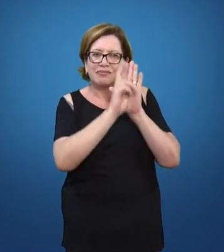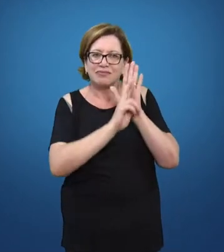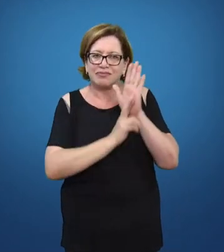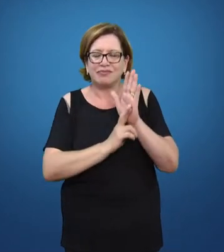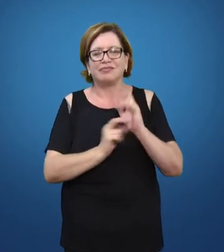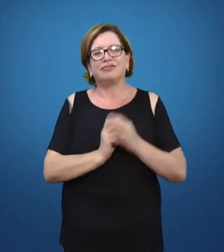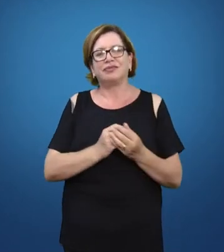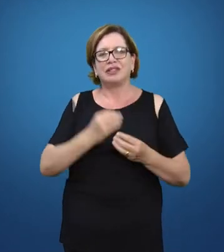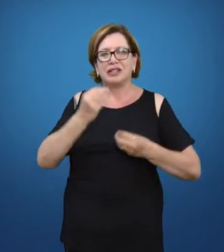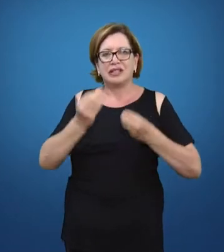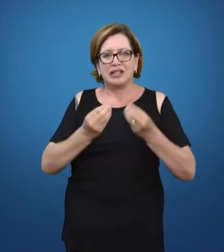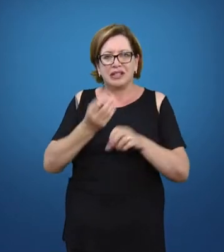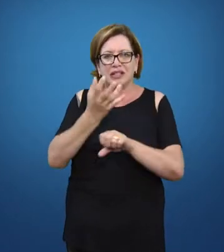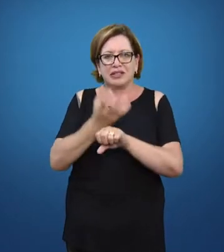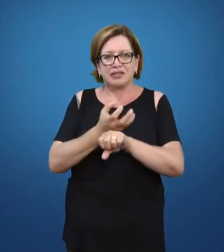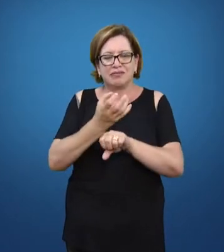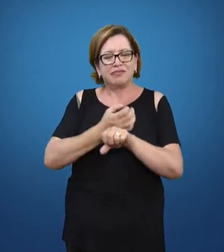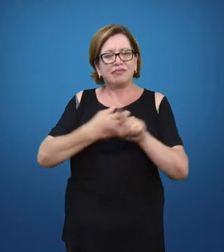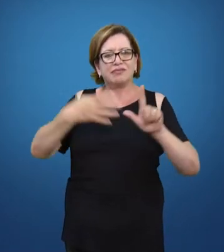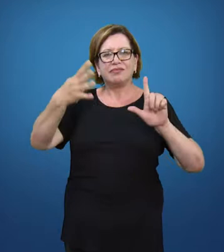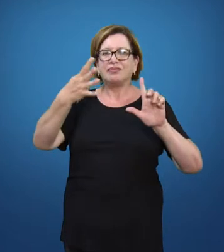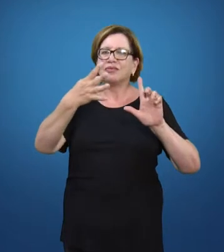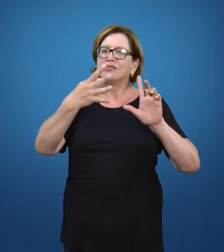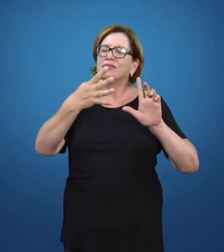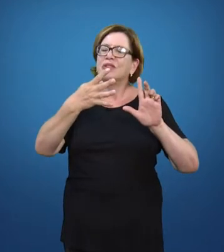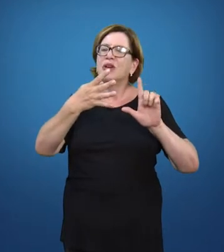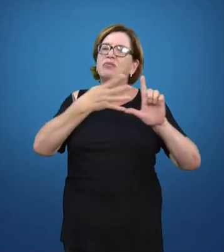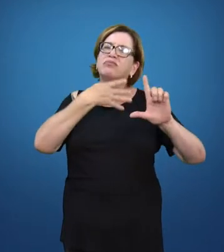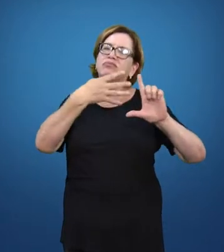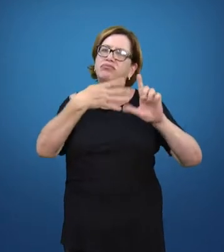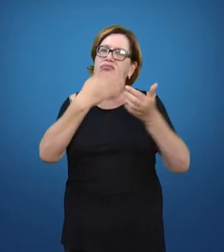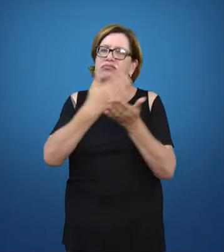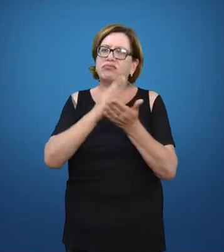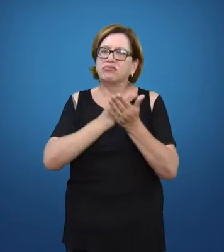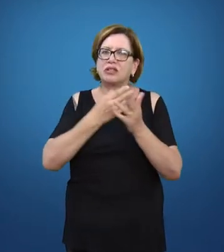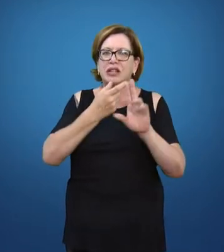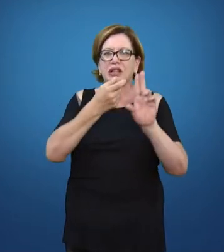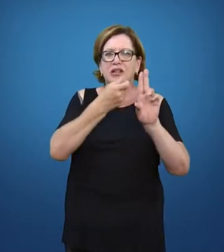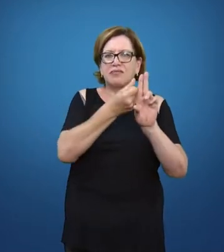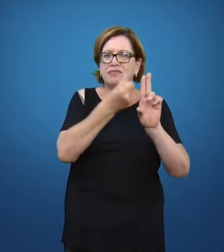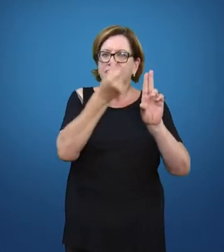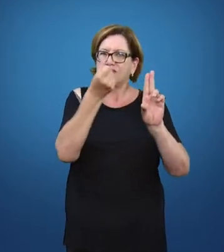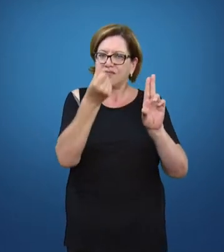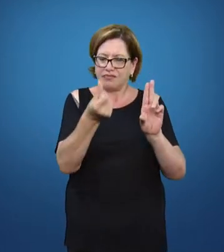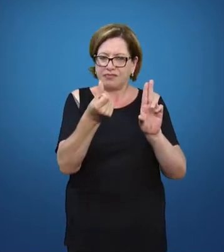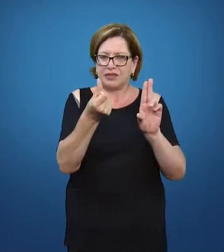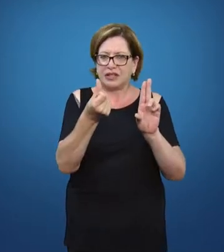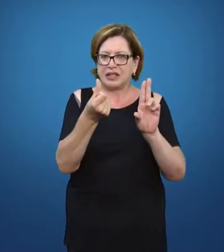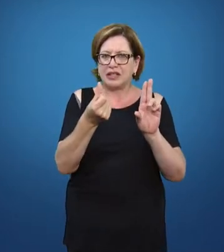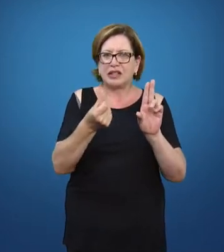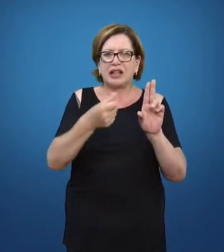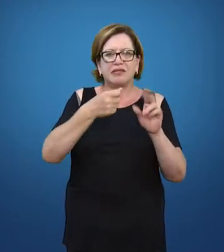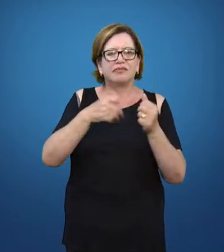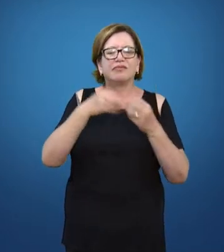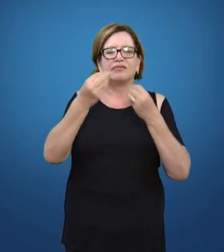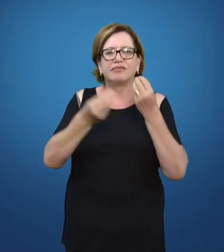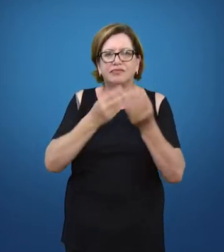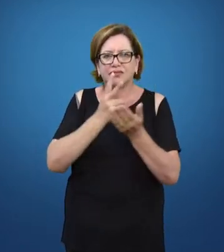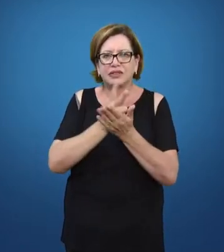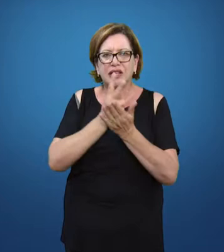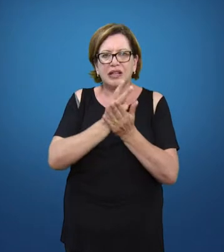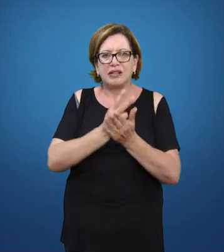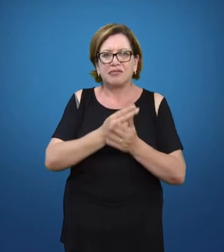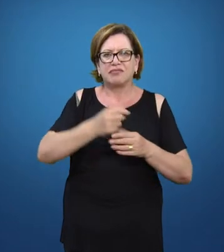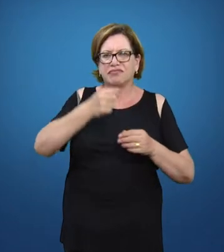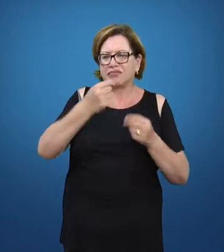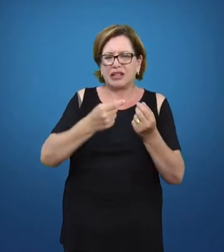a disciplina no moodle ela está dividida em seis unidades as primeiras unidades elas refere